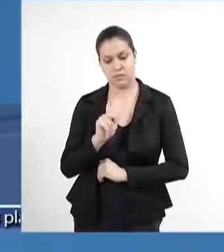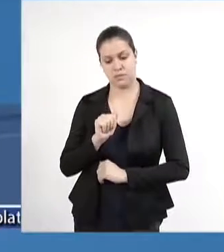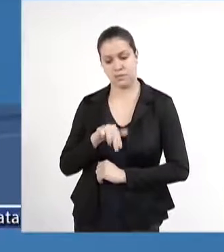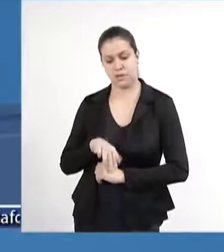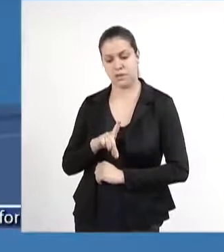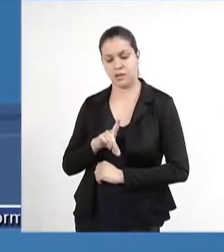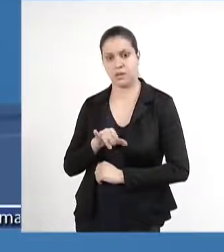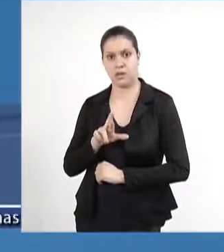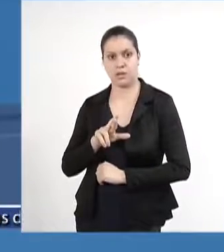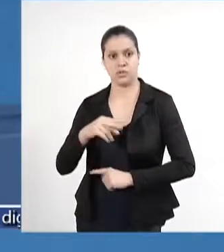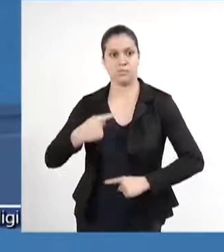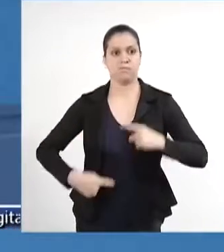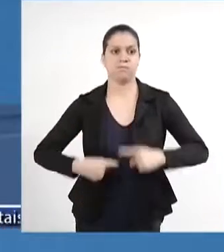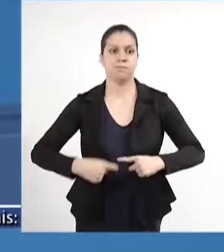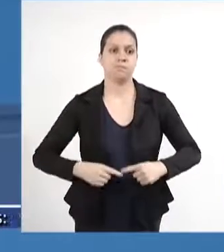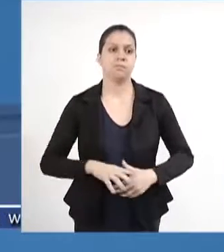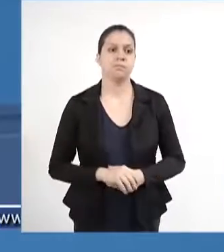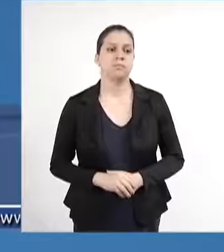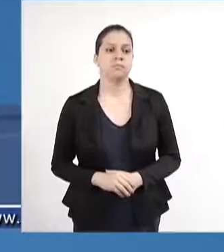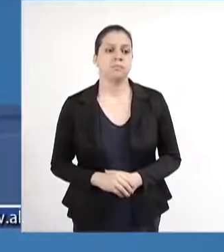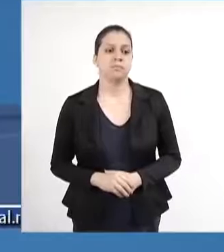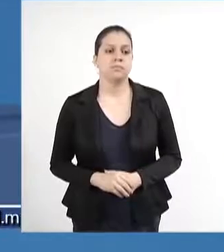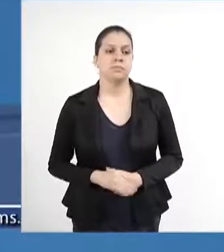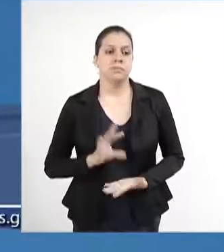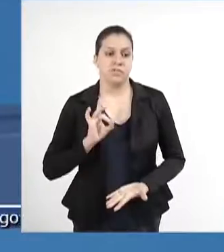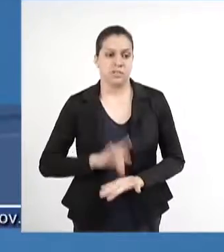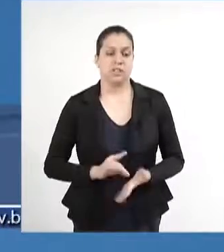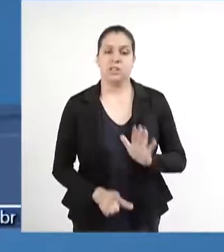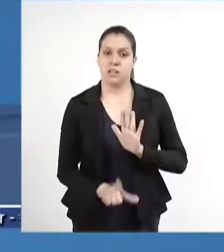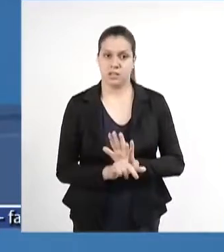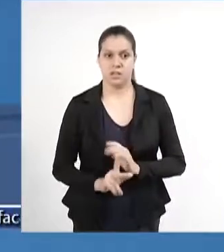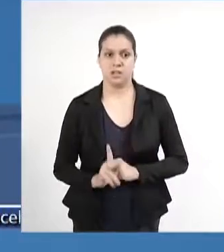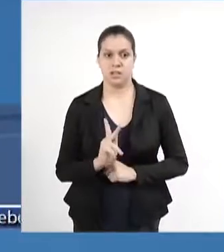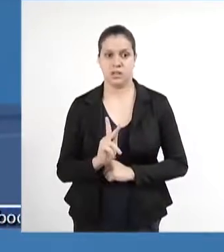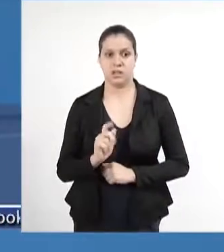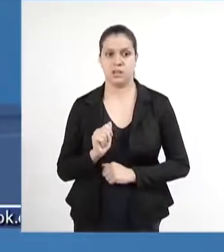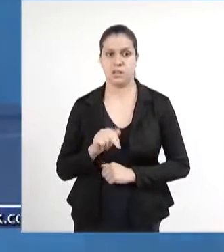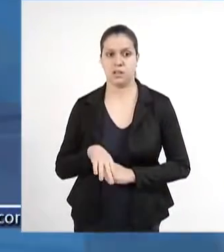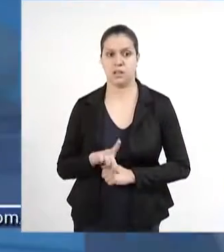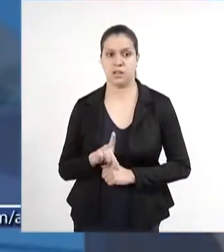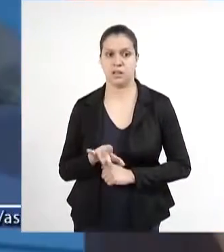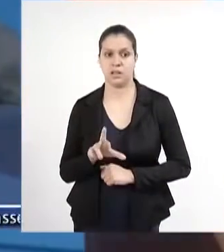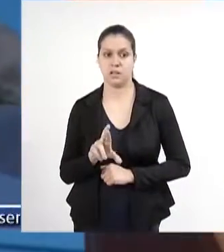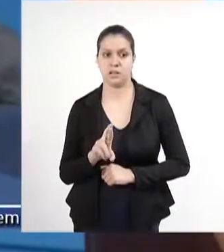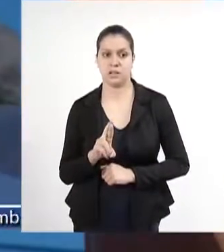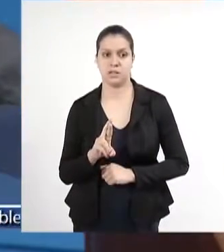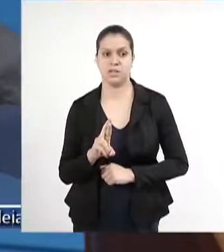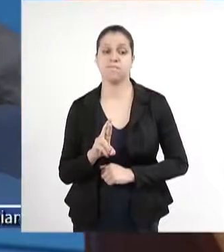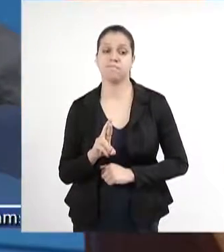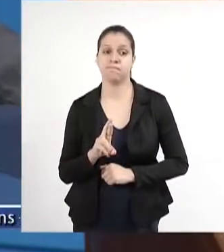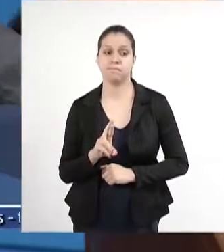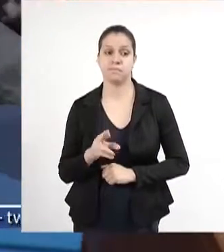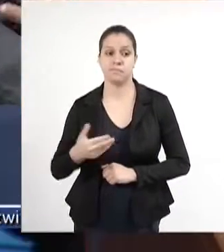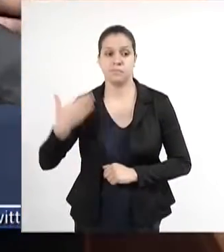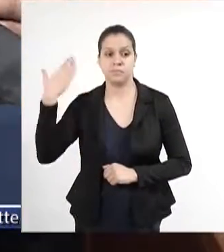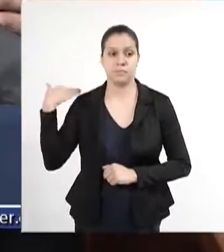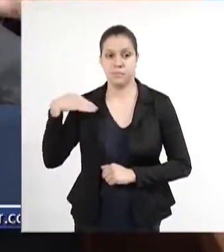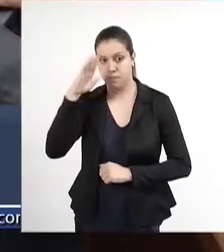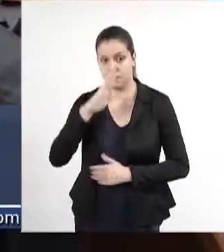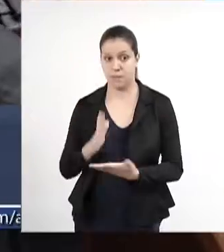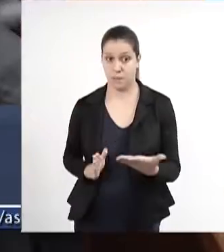foi discutida. De fato, a Lei Candir ela foi aprovada no Brasil